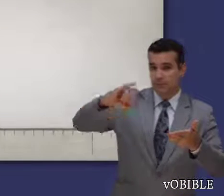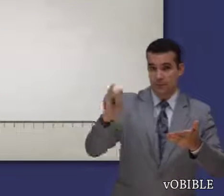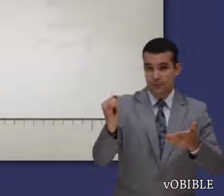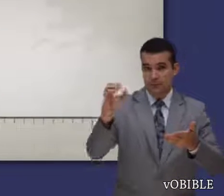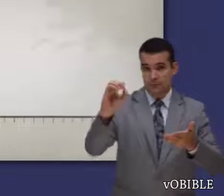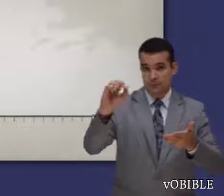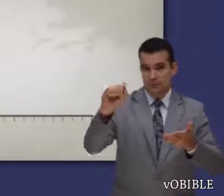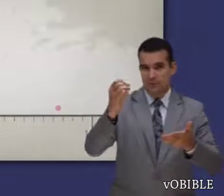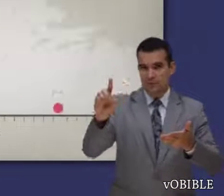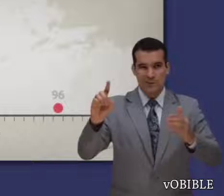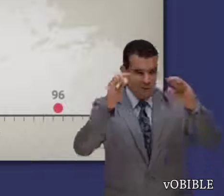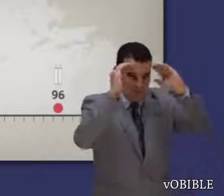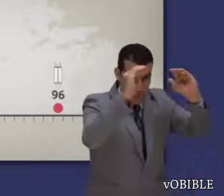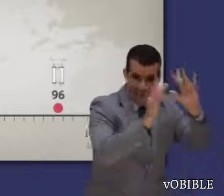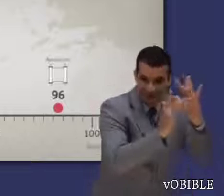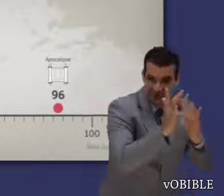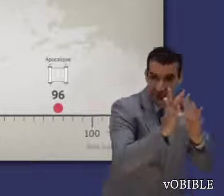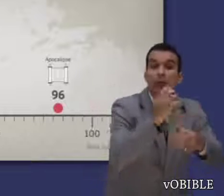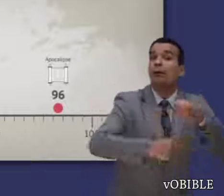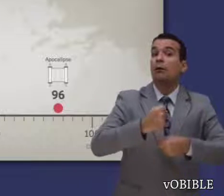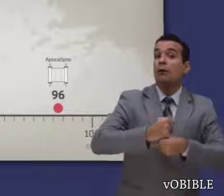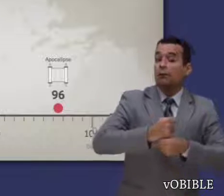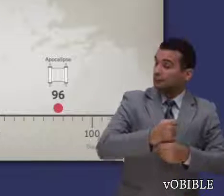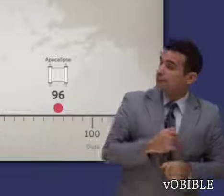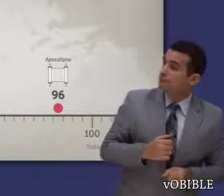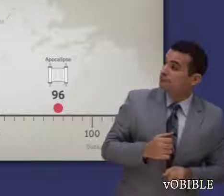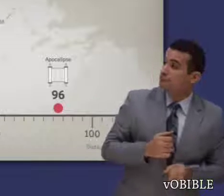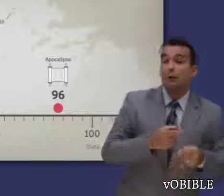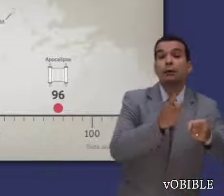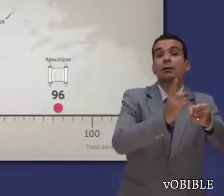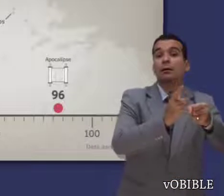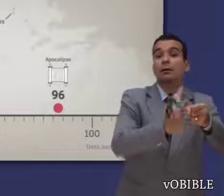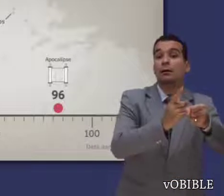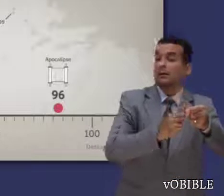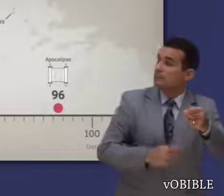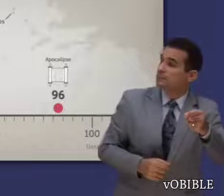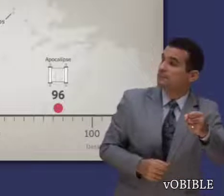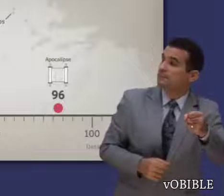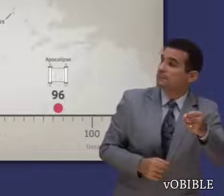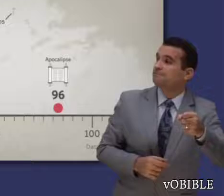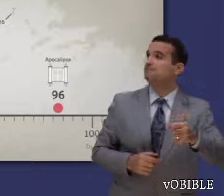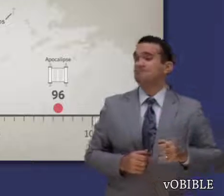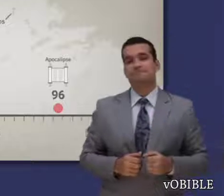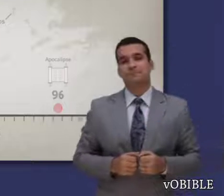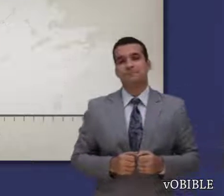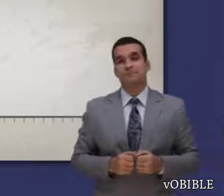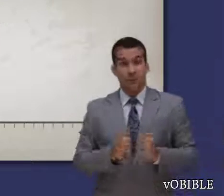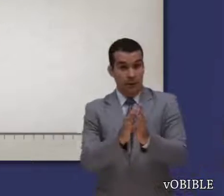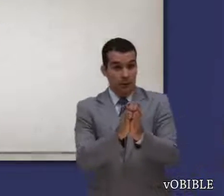Apocalipse foi escrito pelo apóstolo João por volta do ano 96, enquanto ele estava exilado na ilha de Patmos.